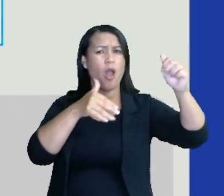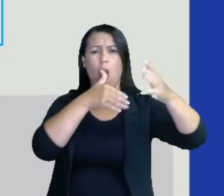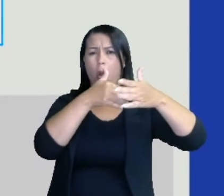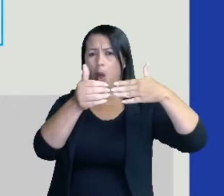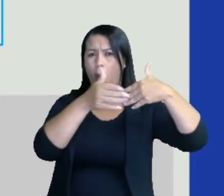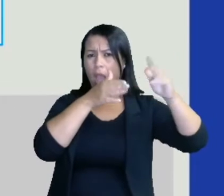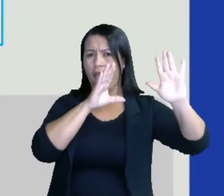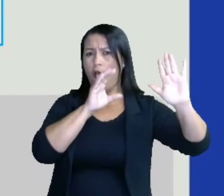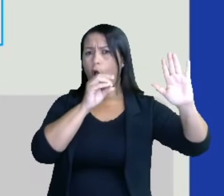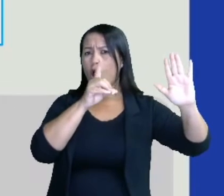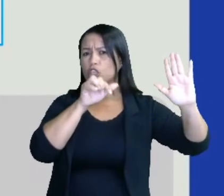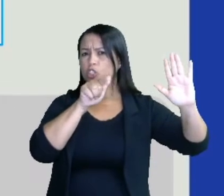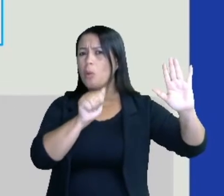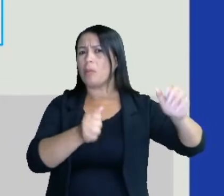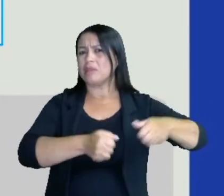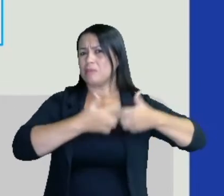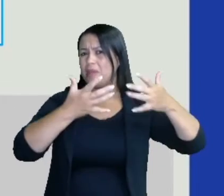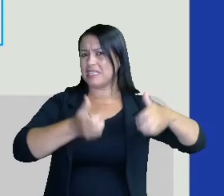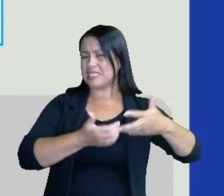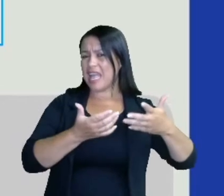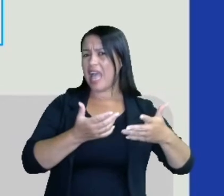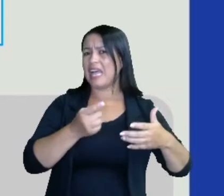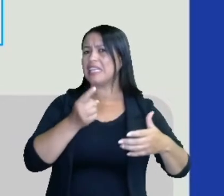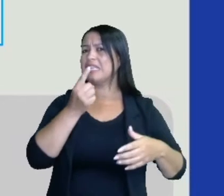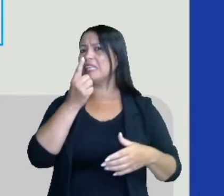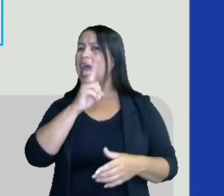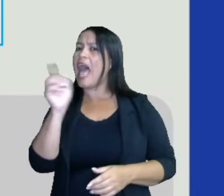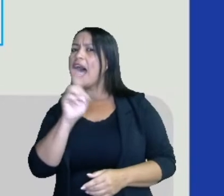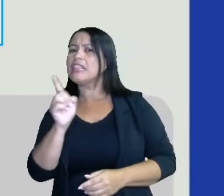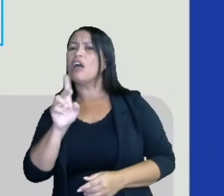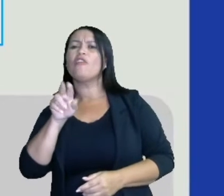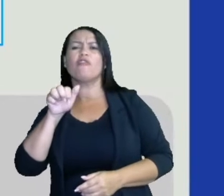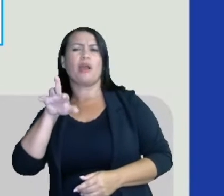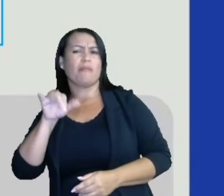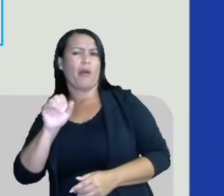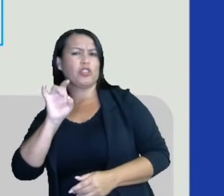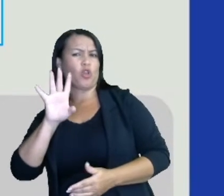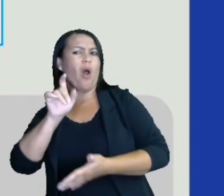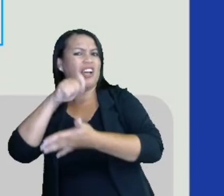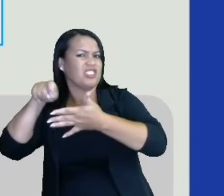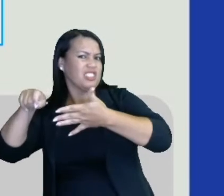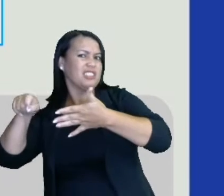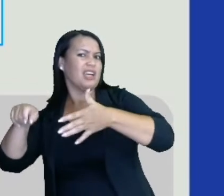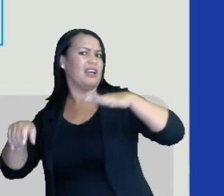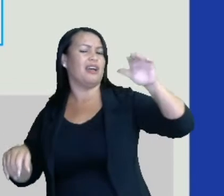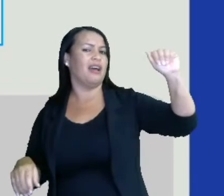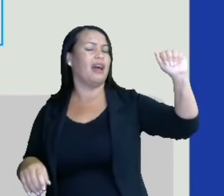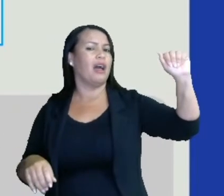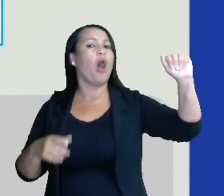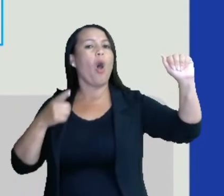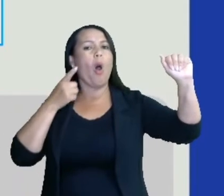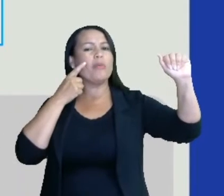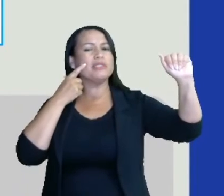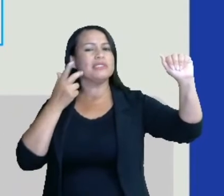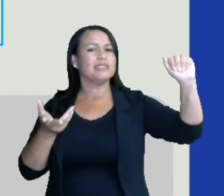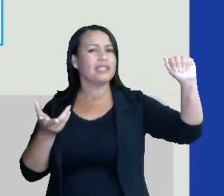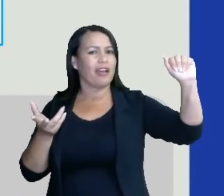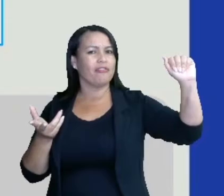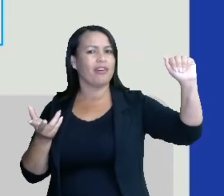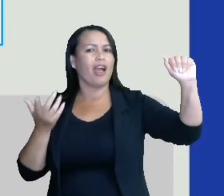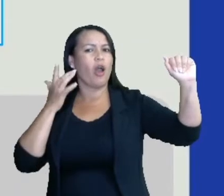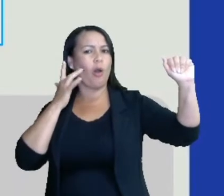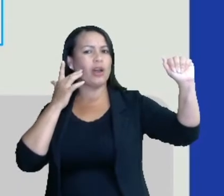se expressar. A não verbal faz uso apenas da língua escrita. Acho que teve aí